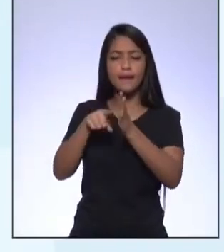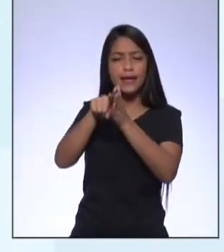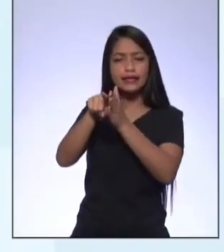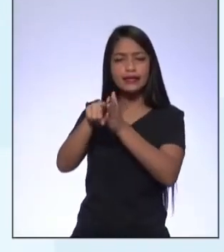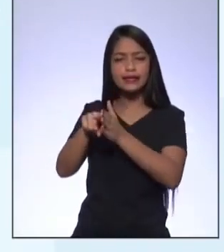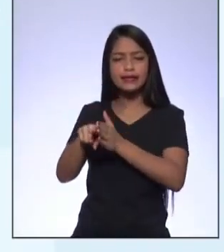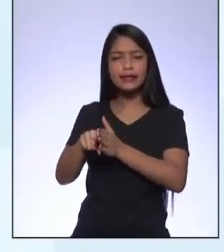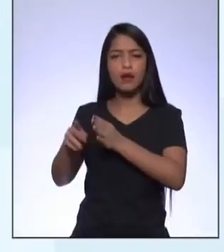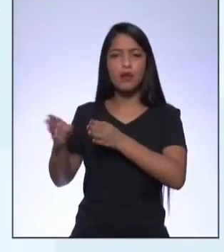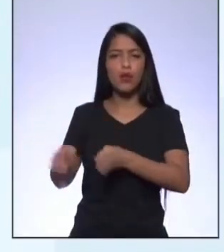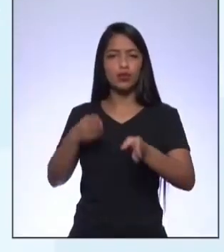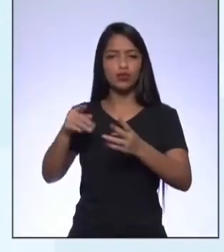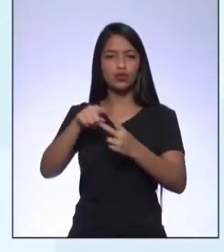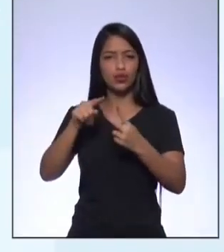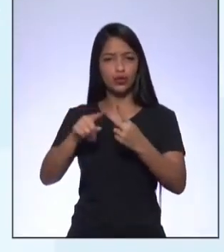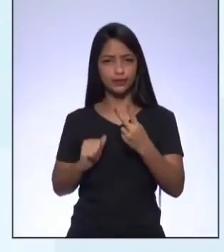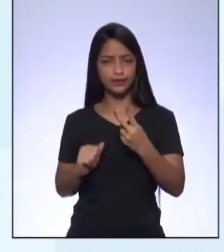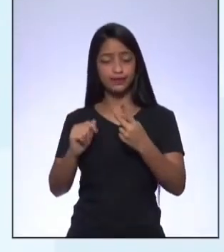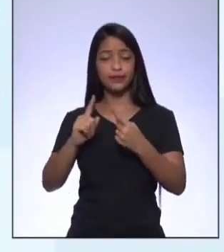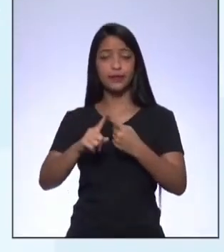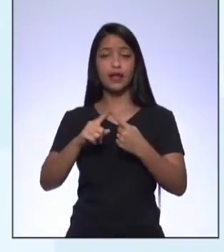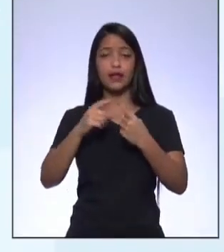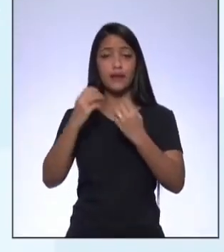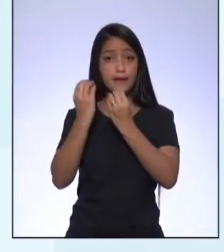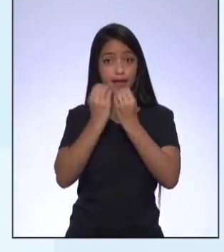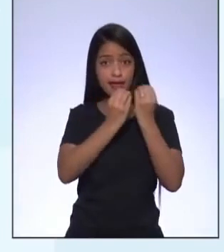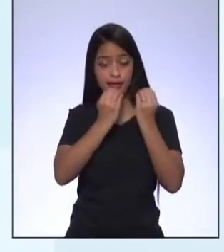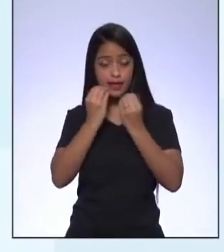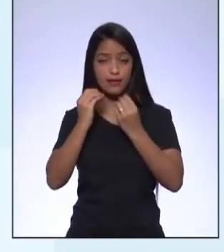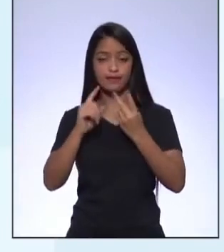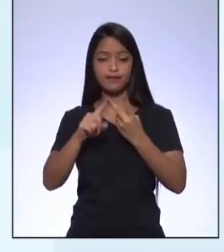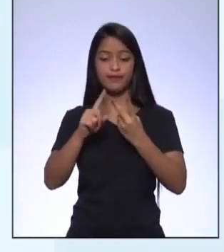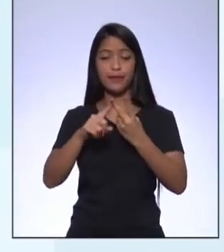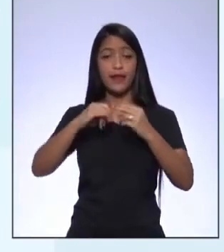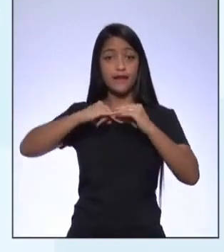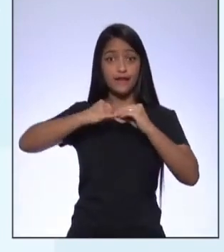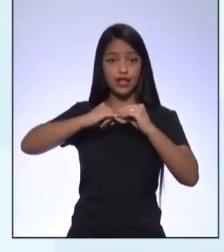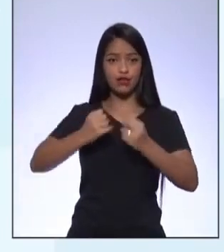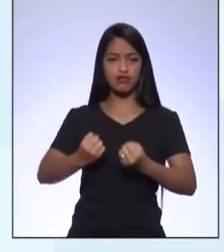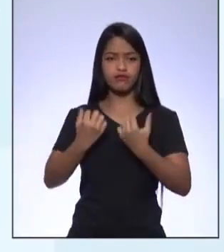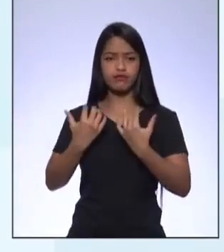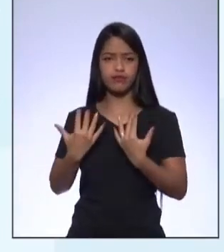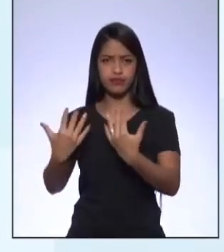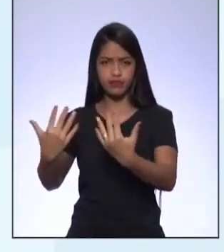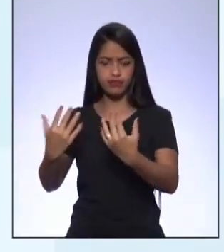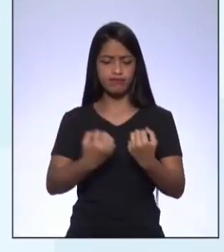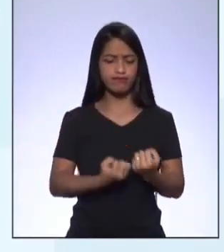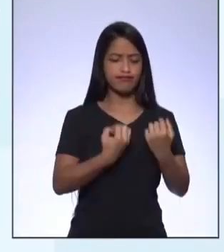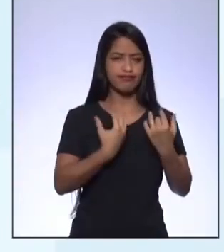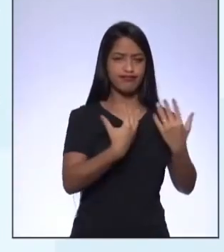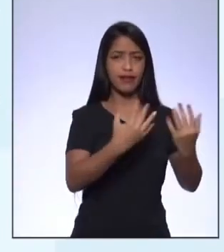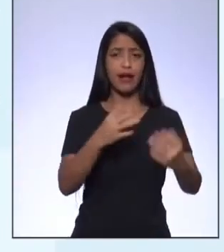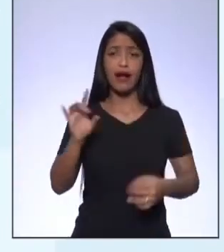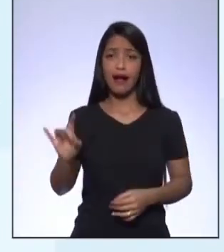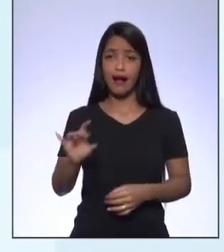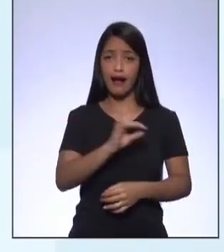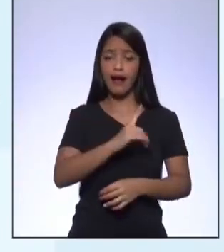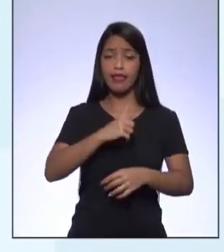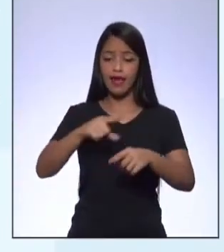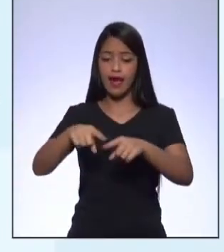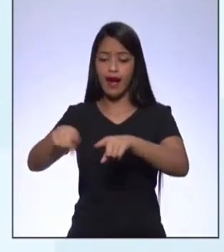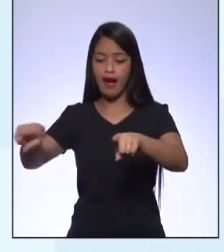culturas, milho e feijão. Cada cultura ocupa uma grande área para estudos, demarcadas em um